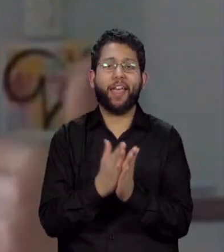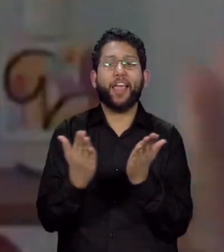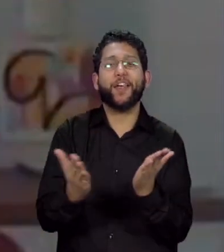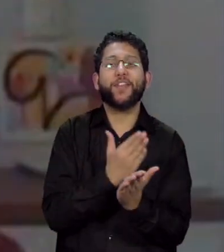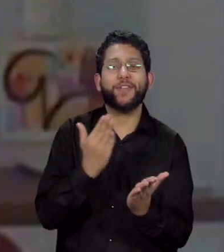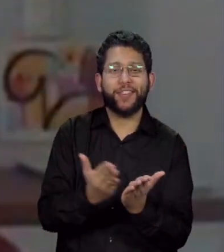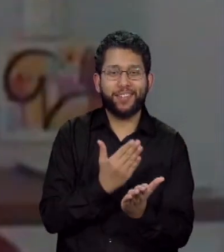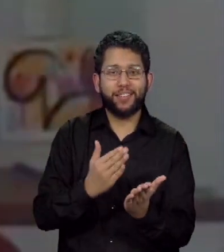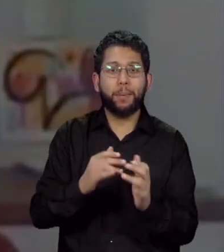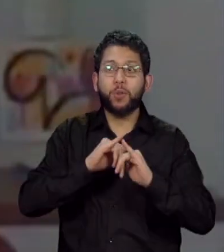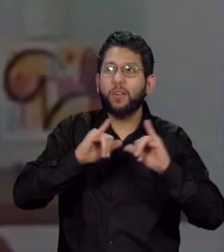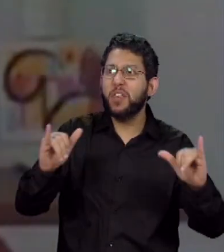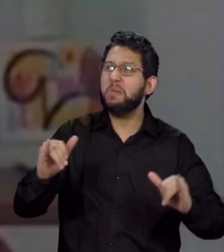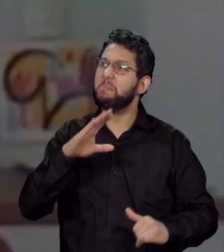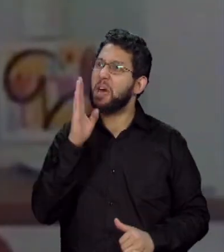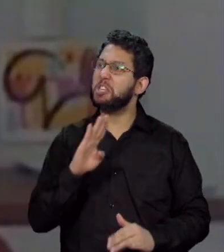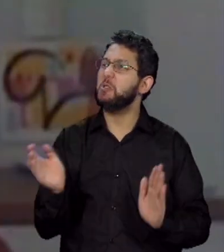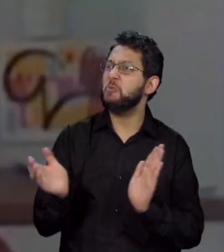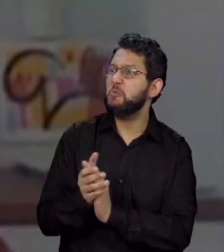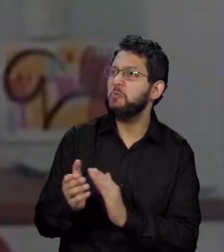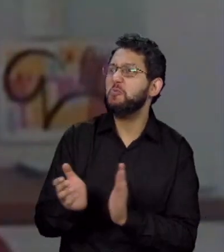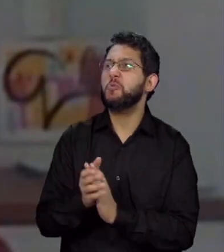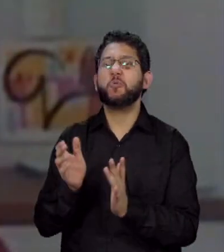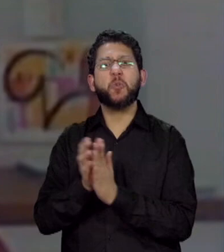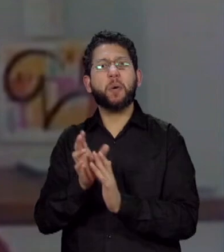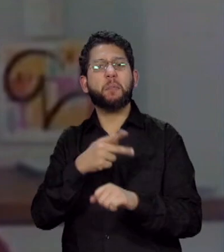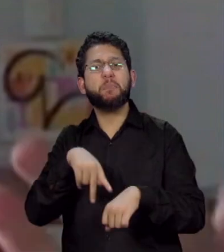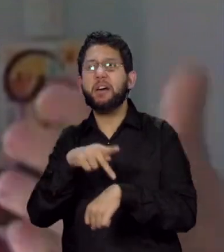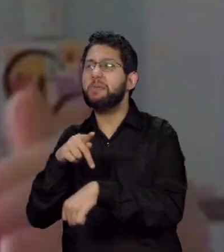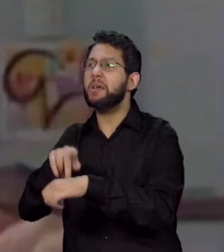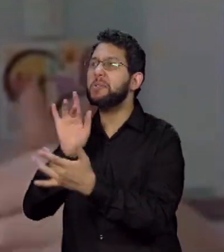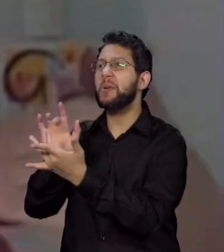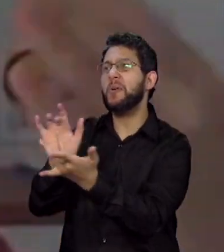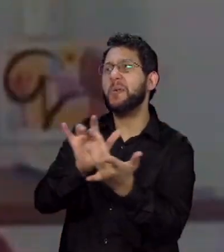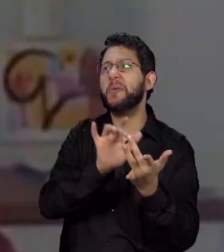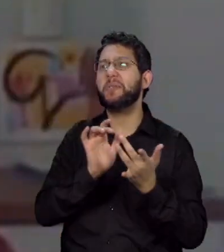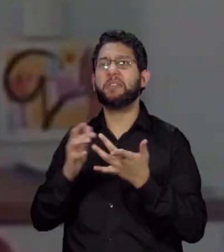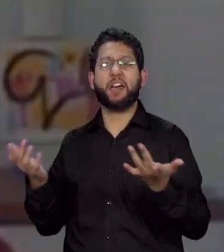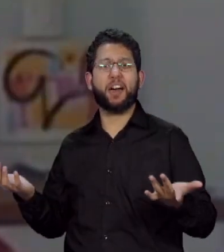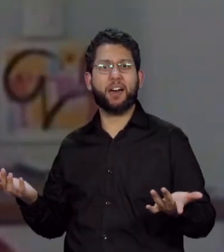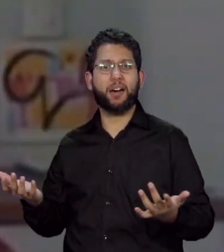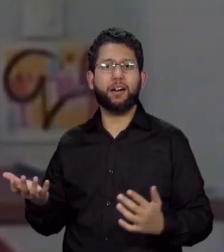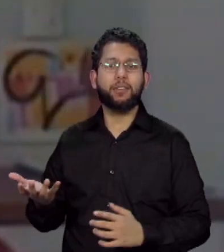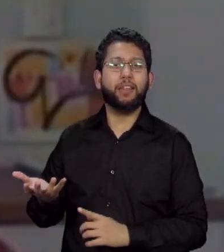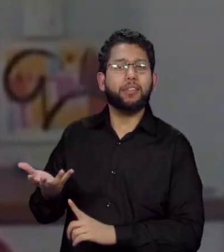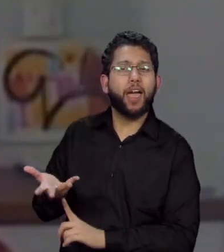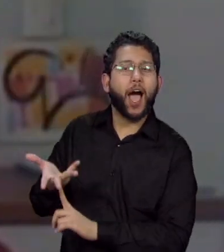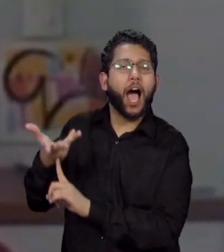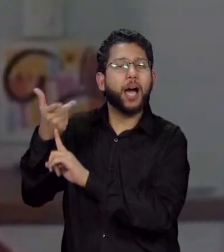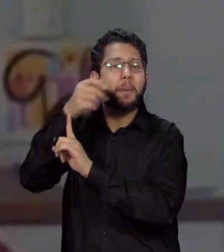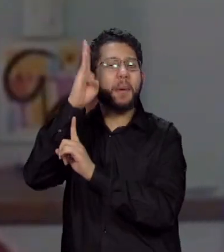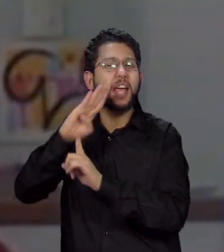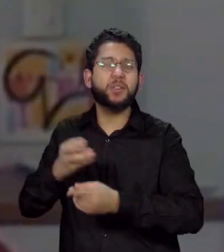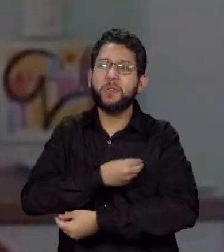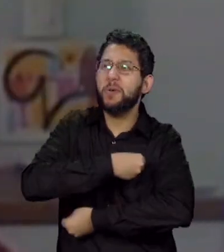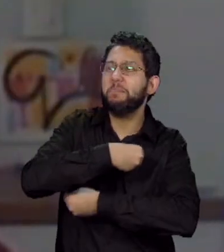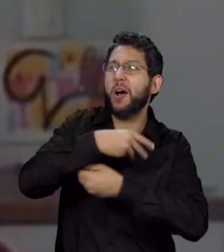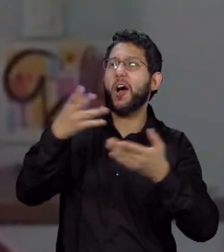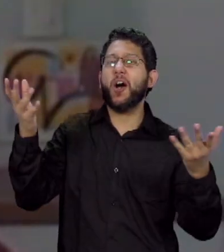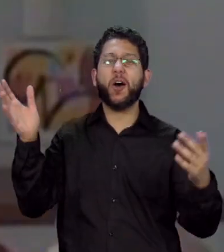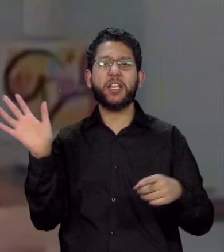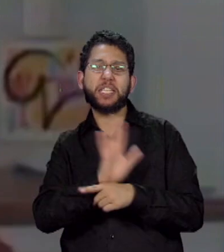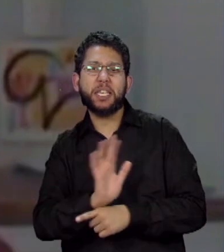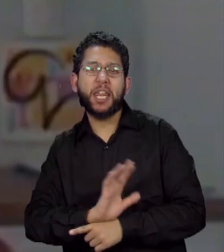muito bem colocado internacionalmente do ponto de vista de relações internacionais, com obras brasileiras circulando em grandes festivais